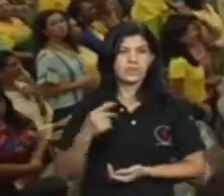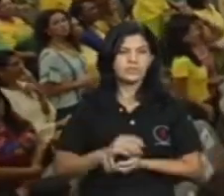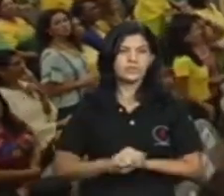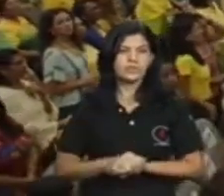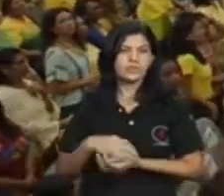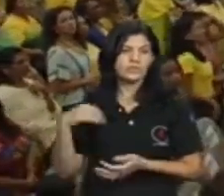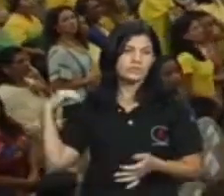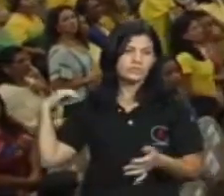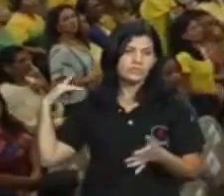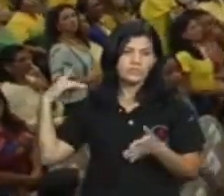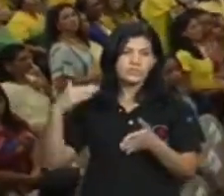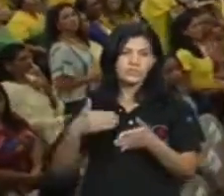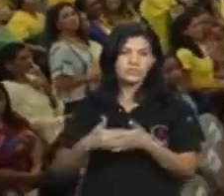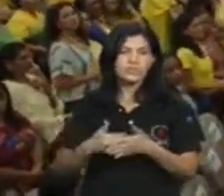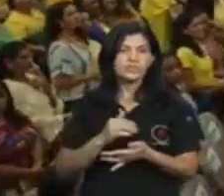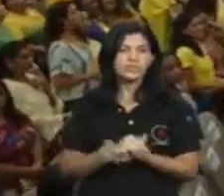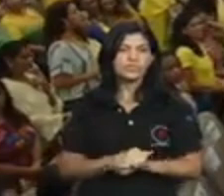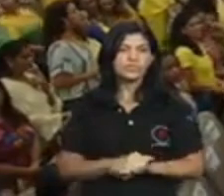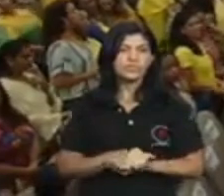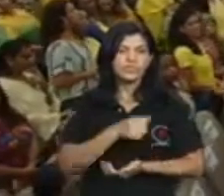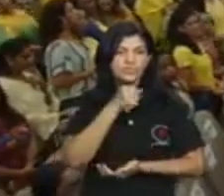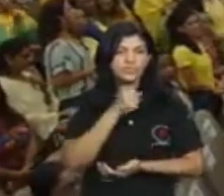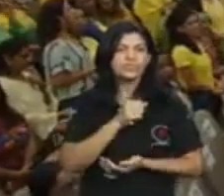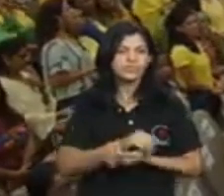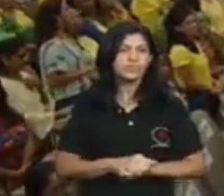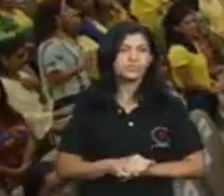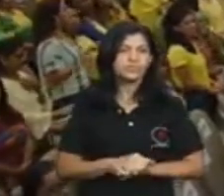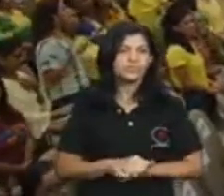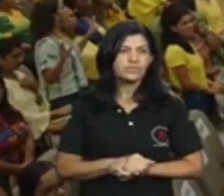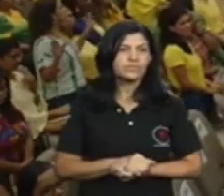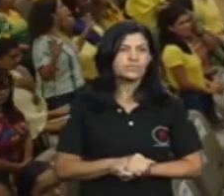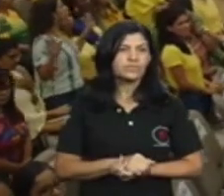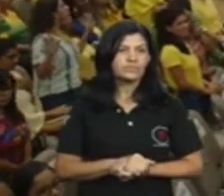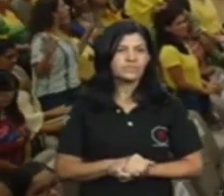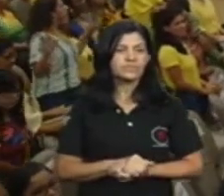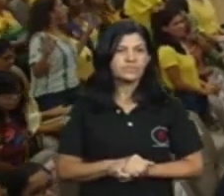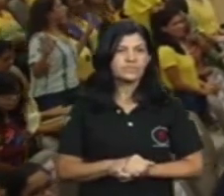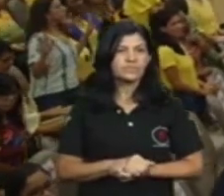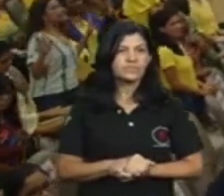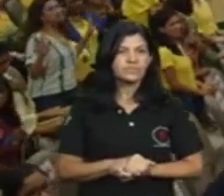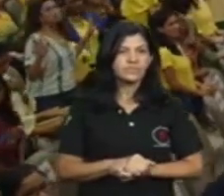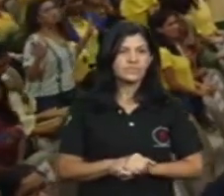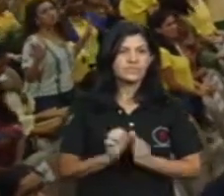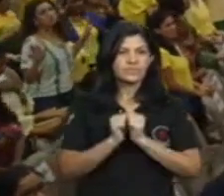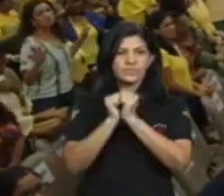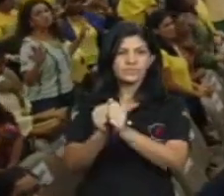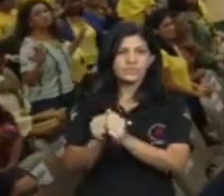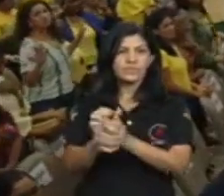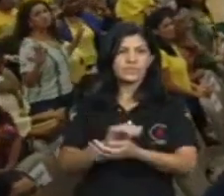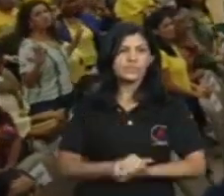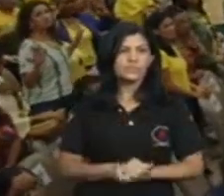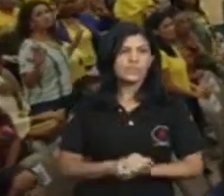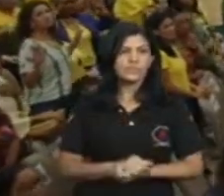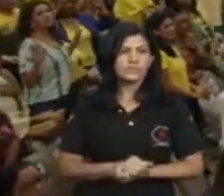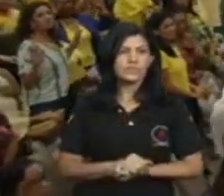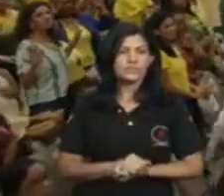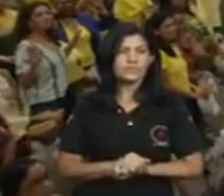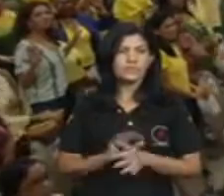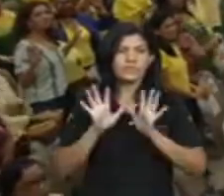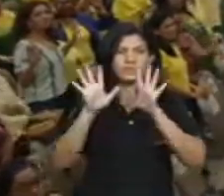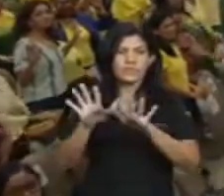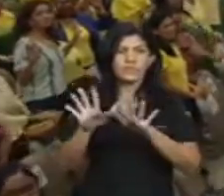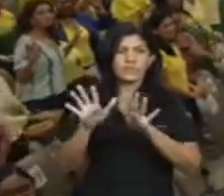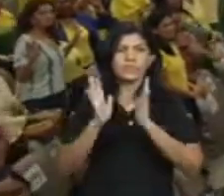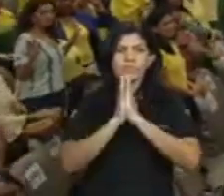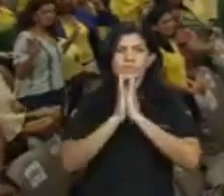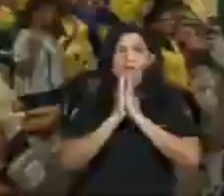nossa igreja. Leva lá o microfone para ela. E a igreja coloca as mãos ali em direção a Michele, que ela vai fazer essa oração.